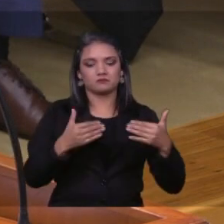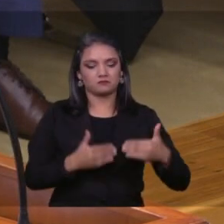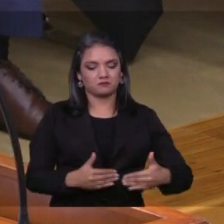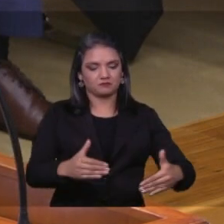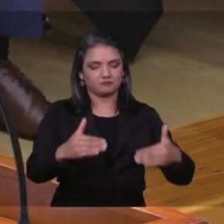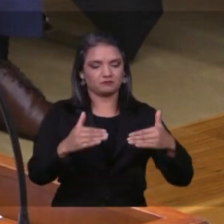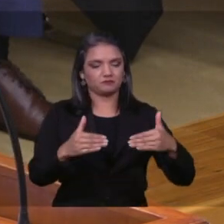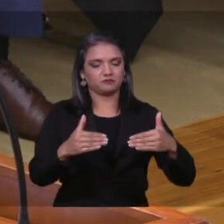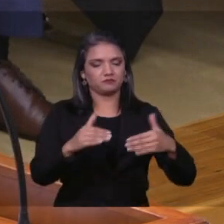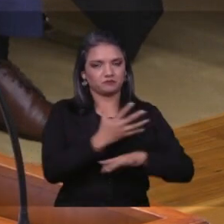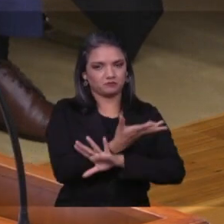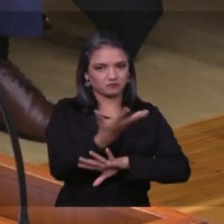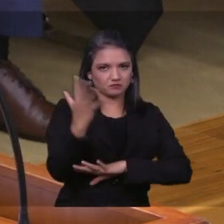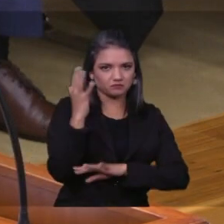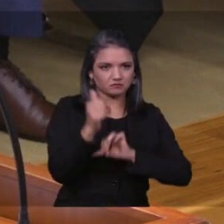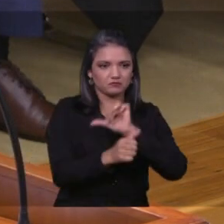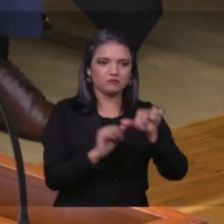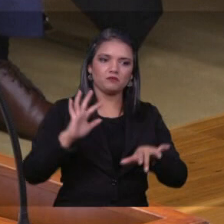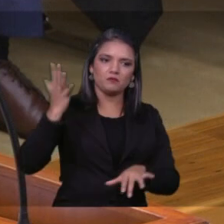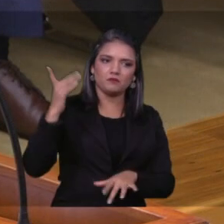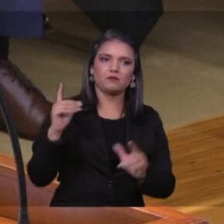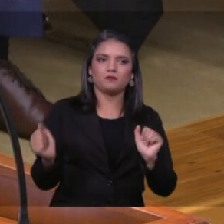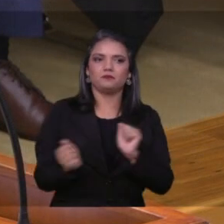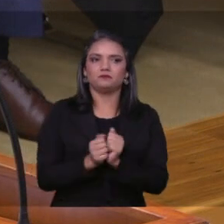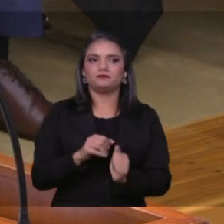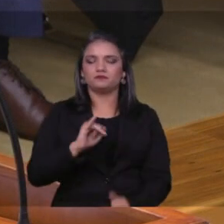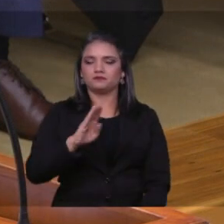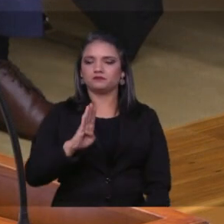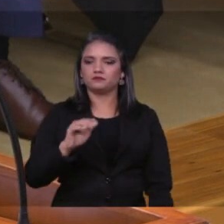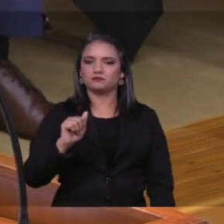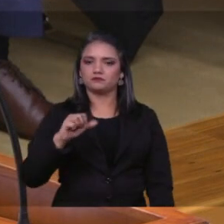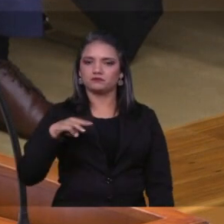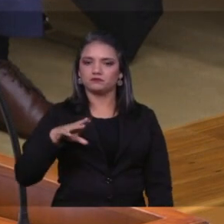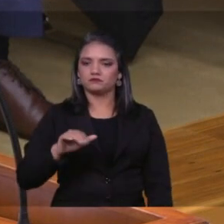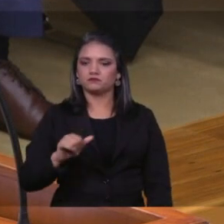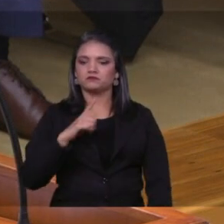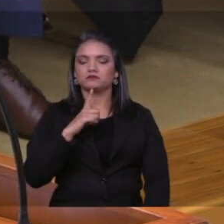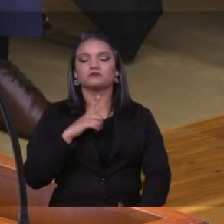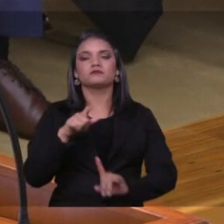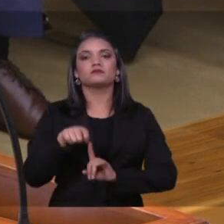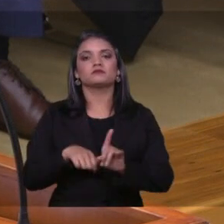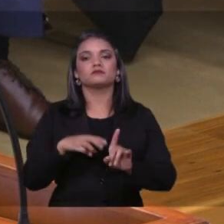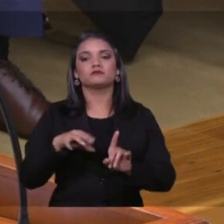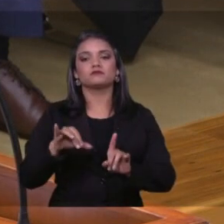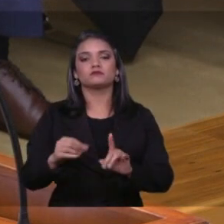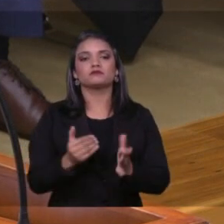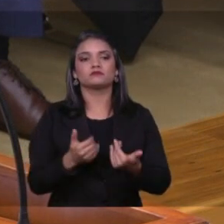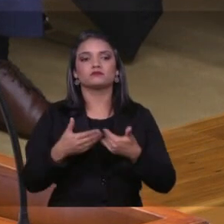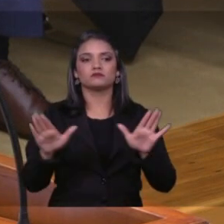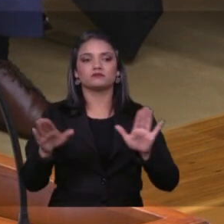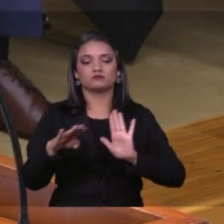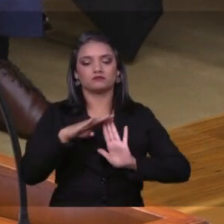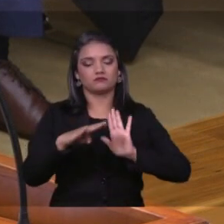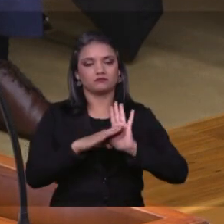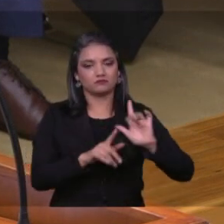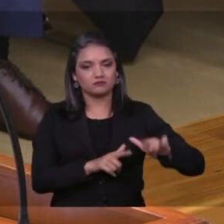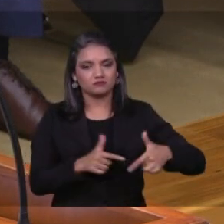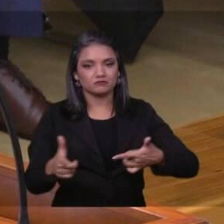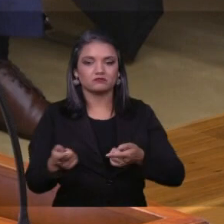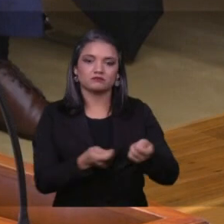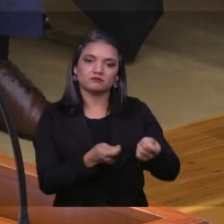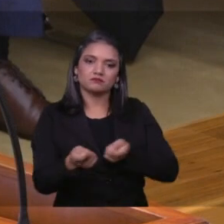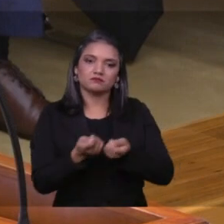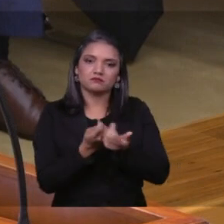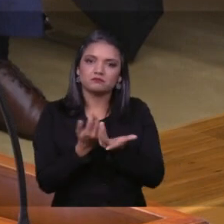IBAMA, lançou, como ressaltado em sustentações orais anteriores, em maio do corrente ano, o Plano de Ação para o Manejo Integrado do Fogo